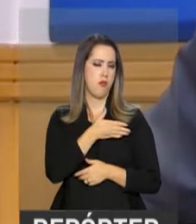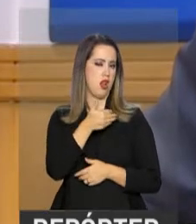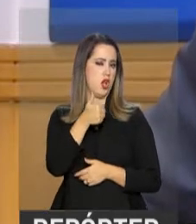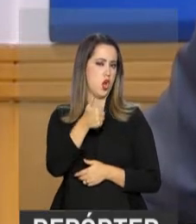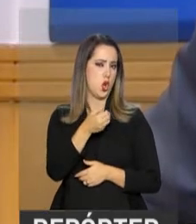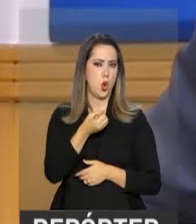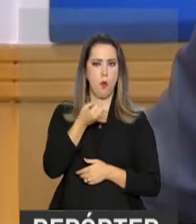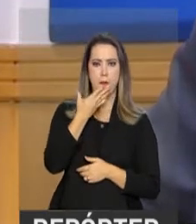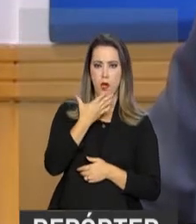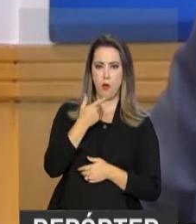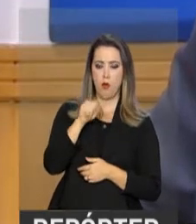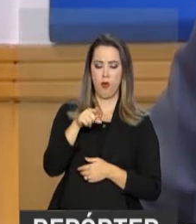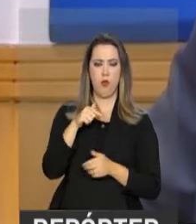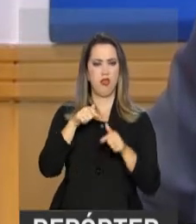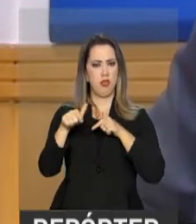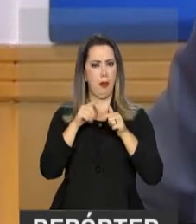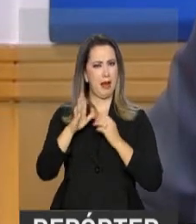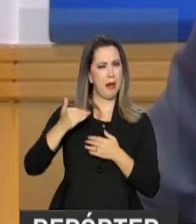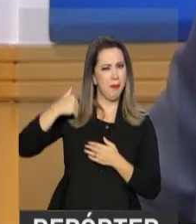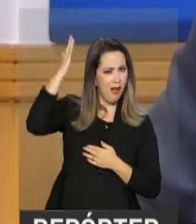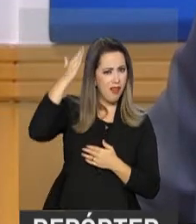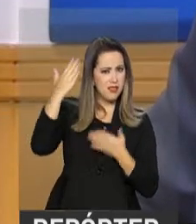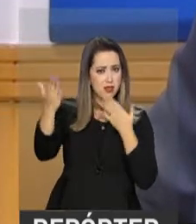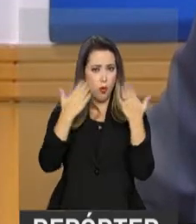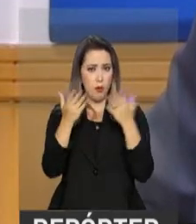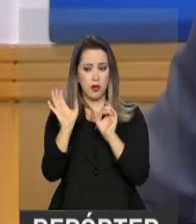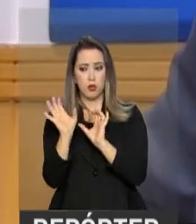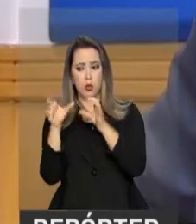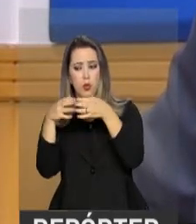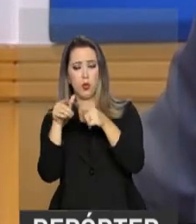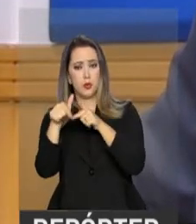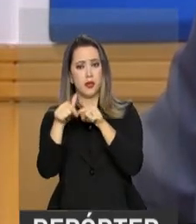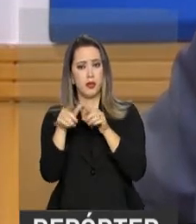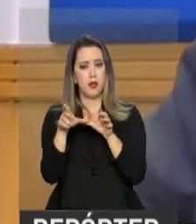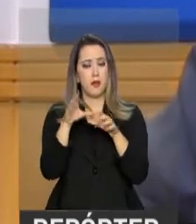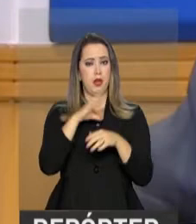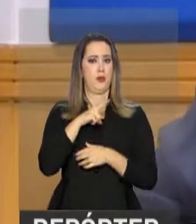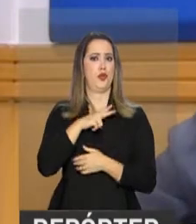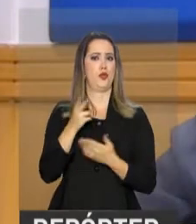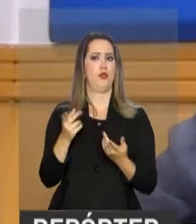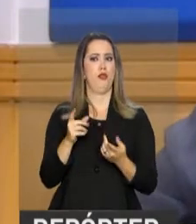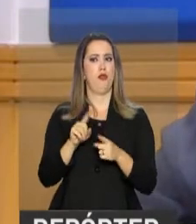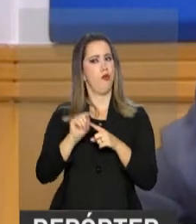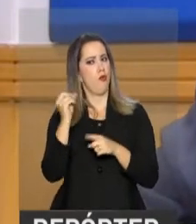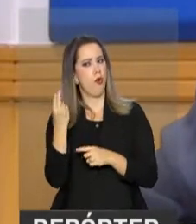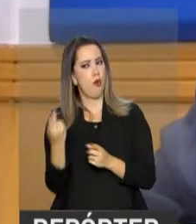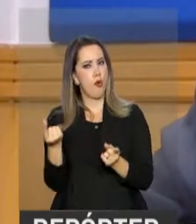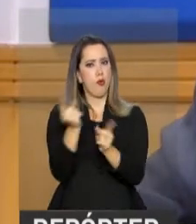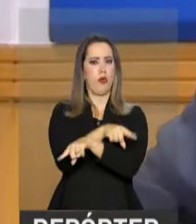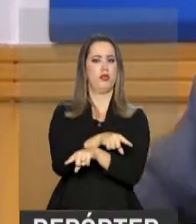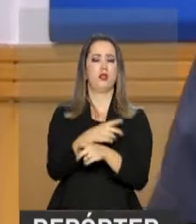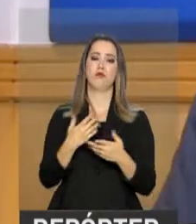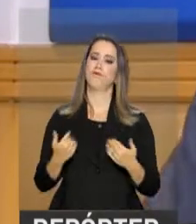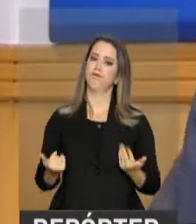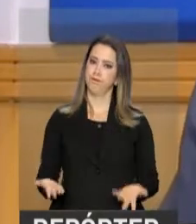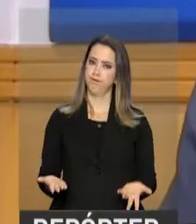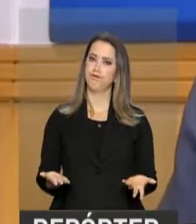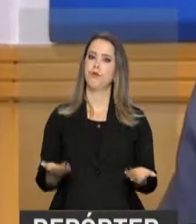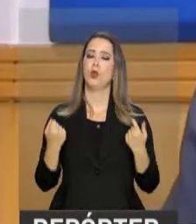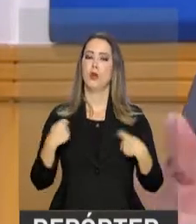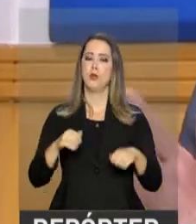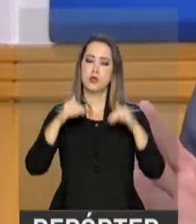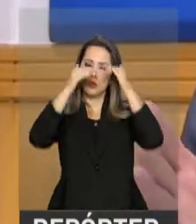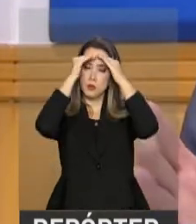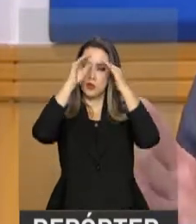ele trabalha mais arduamente do que o trabalho privado ou será que é o contrário então o princípio da igualdade